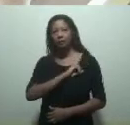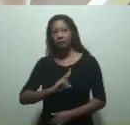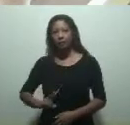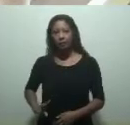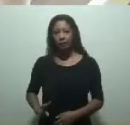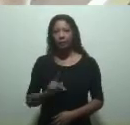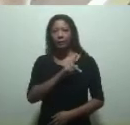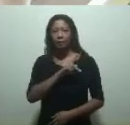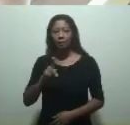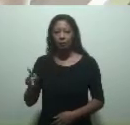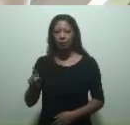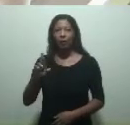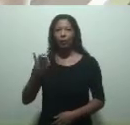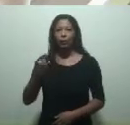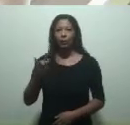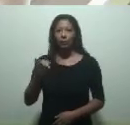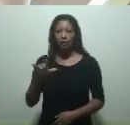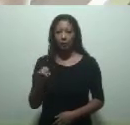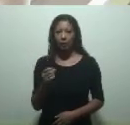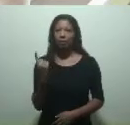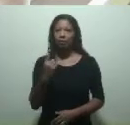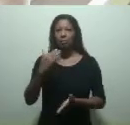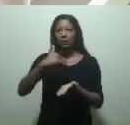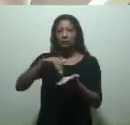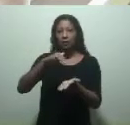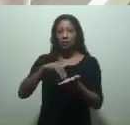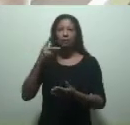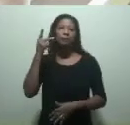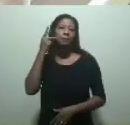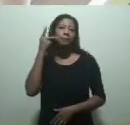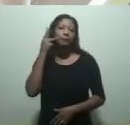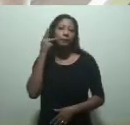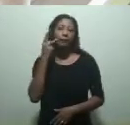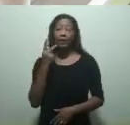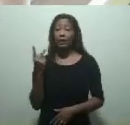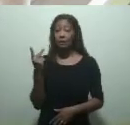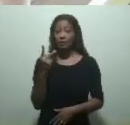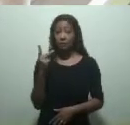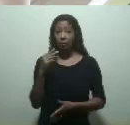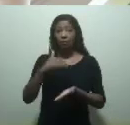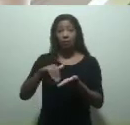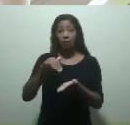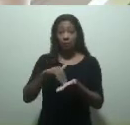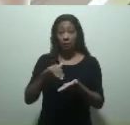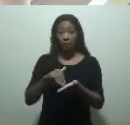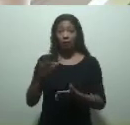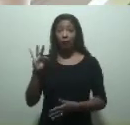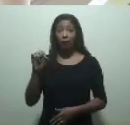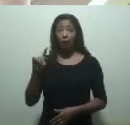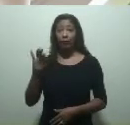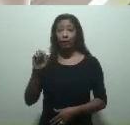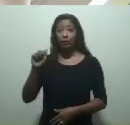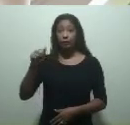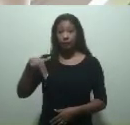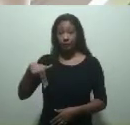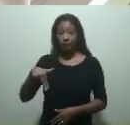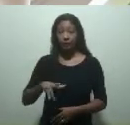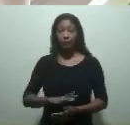primeira secretária interina Cátia Carvalho de Lima e segunda secretária interina Fativã Alves Moura de